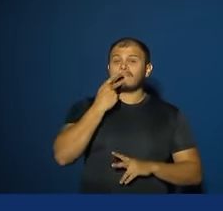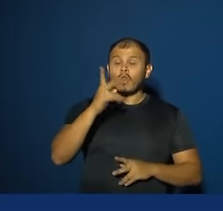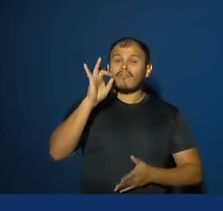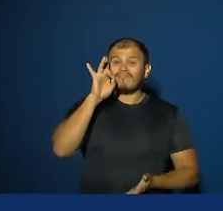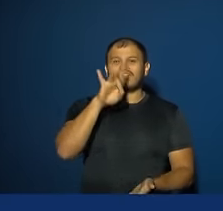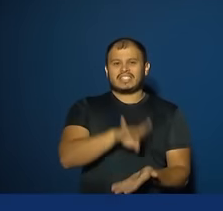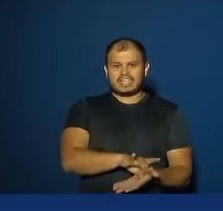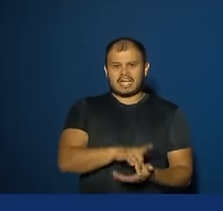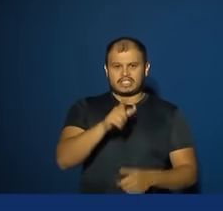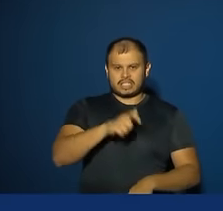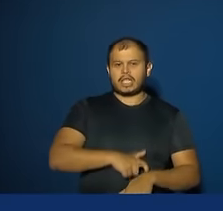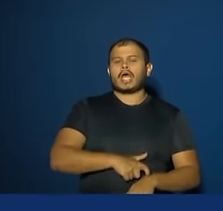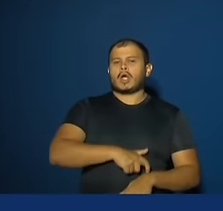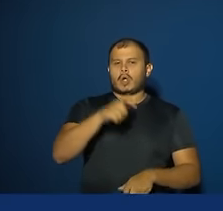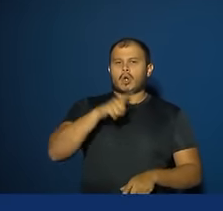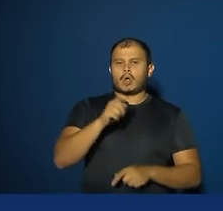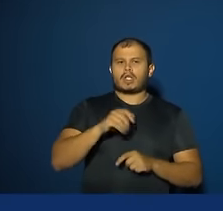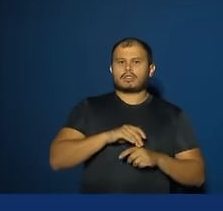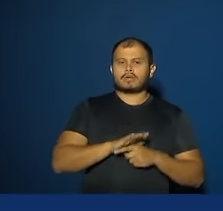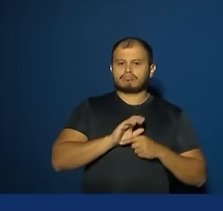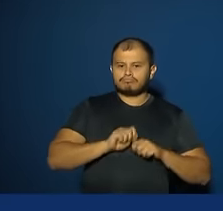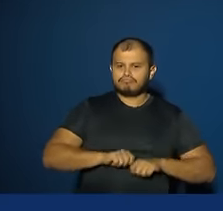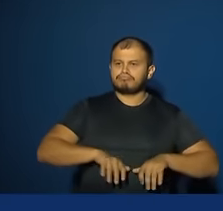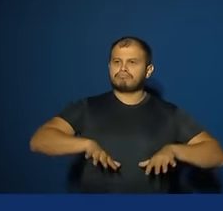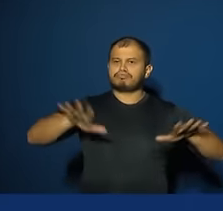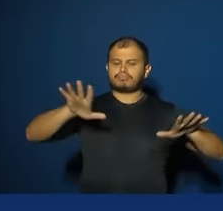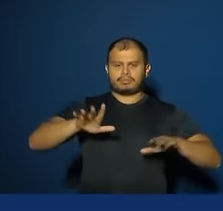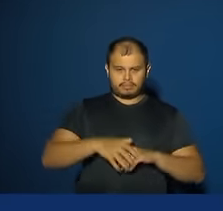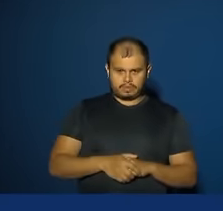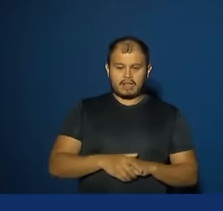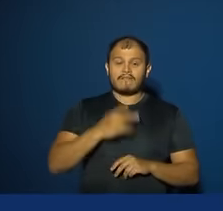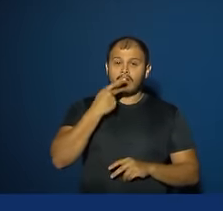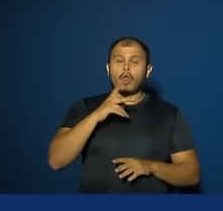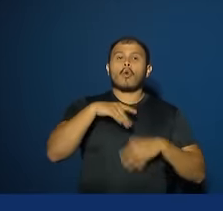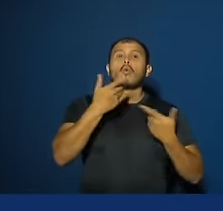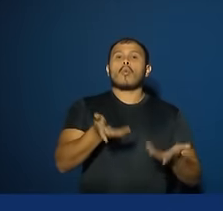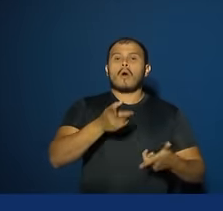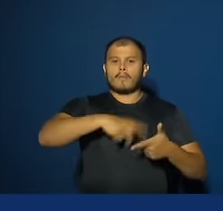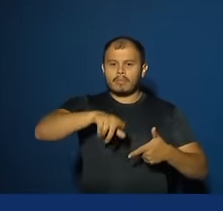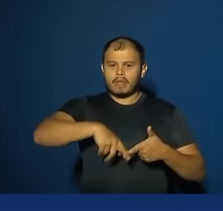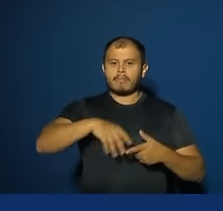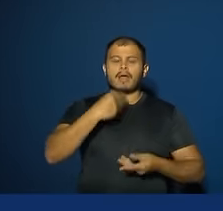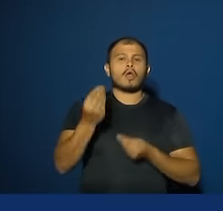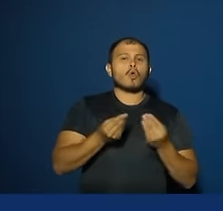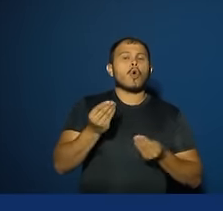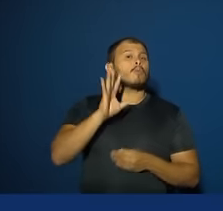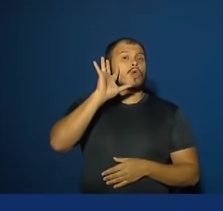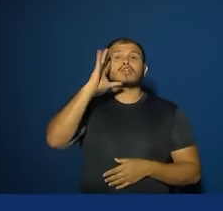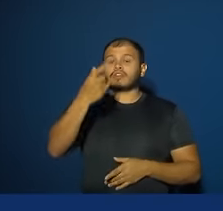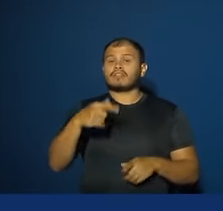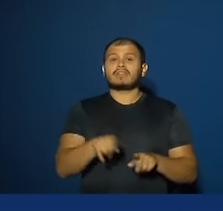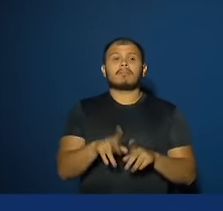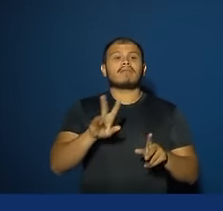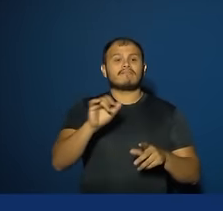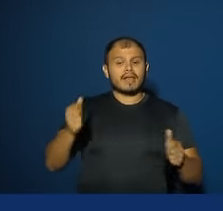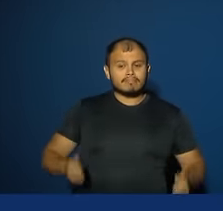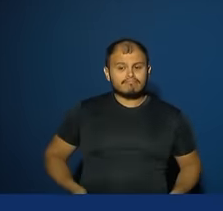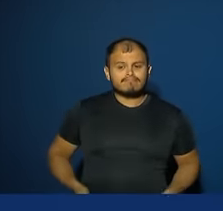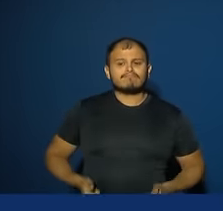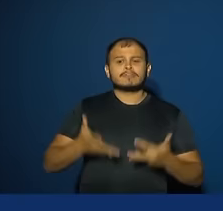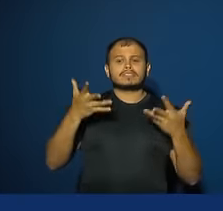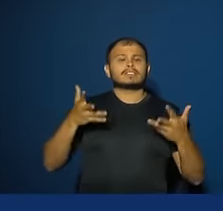campanha Ele disse pra sociedade qual era o problema qual era a solução e quanto ia custar de sacrifício